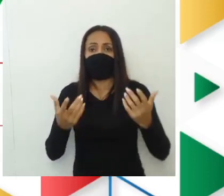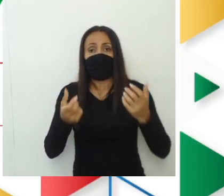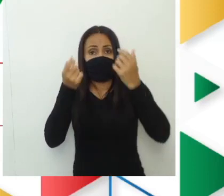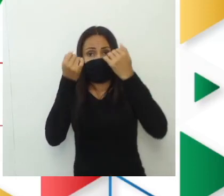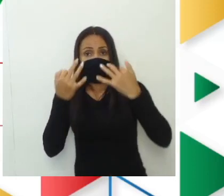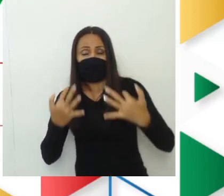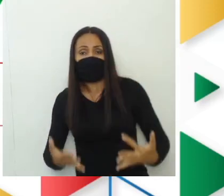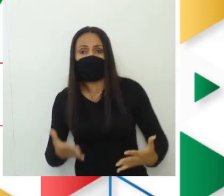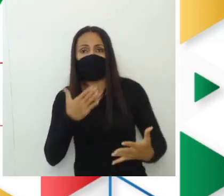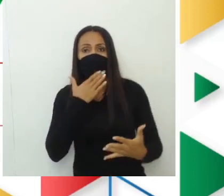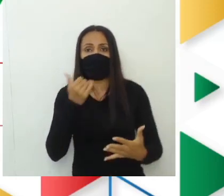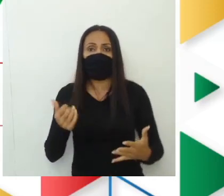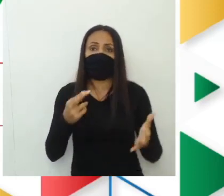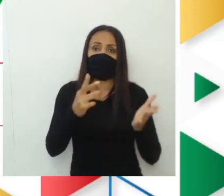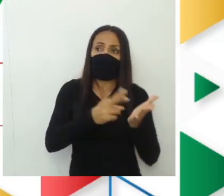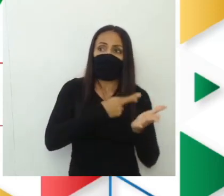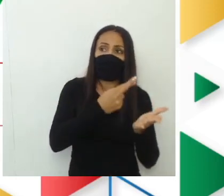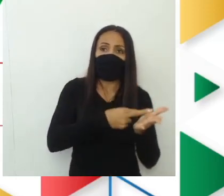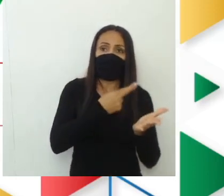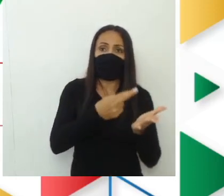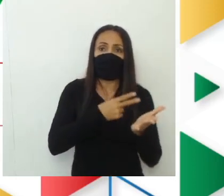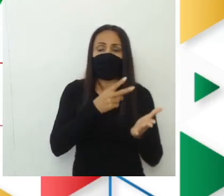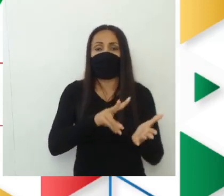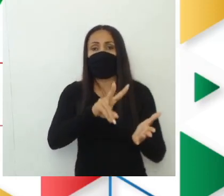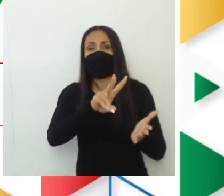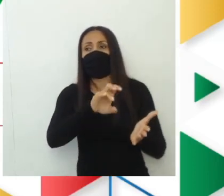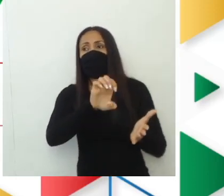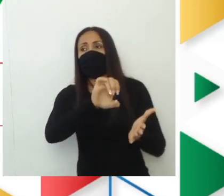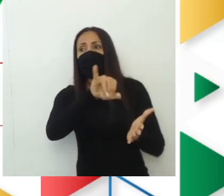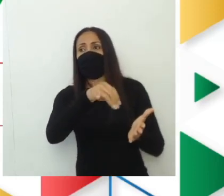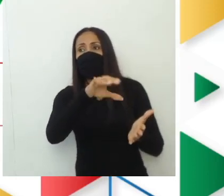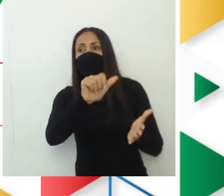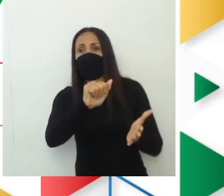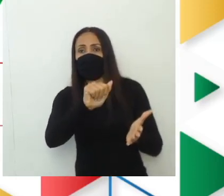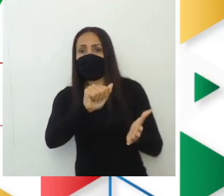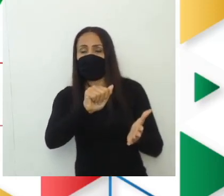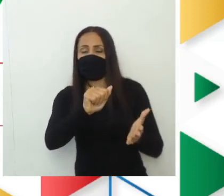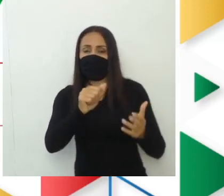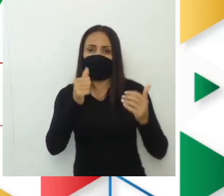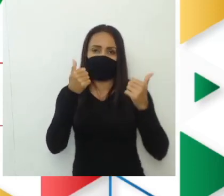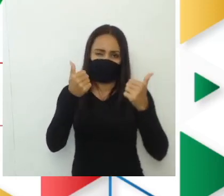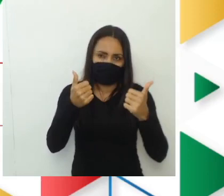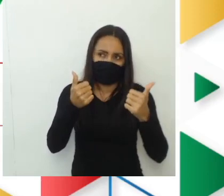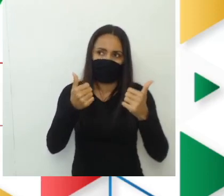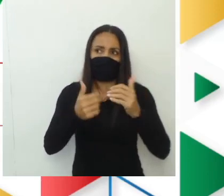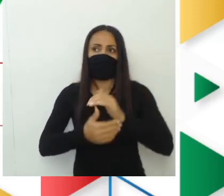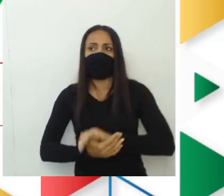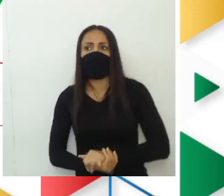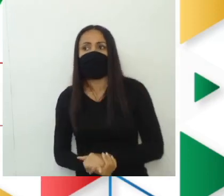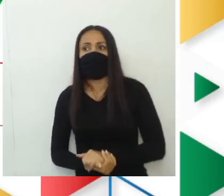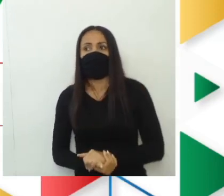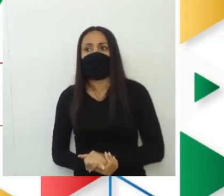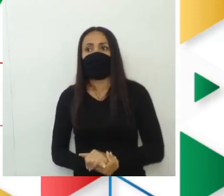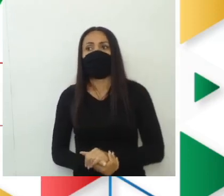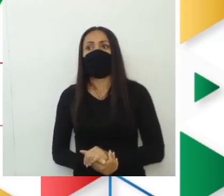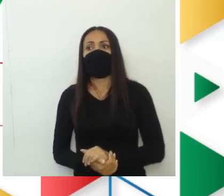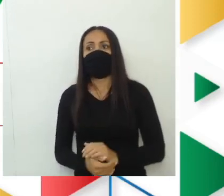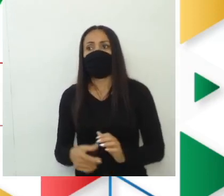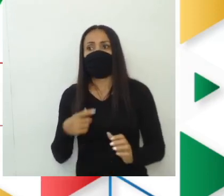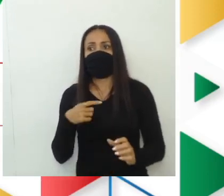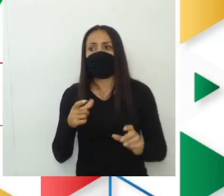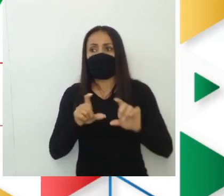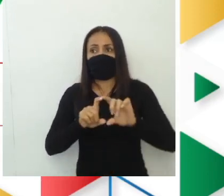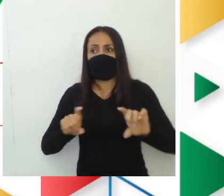na revista Veja, tá aí, ó, fonte, tranquilo? Bom, a Ellen já me informou que a gente chegou na metade da